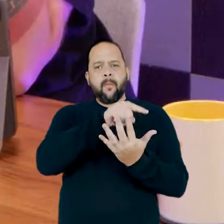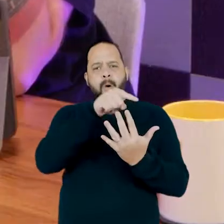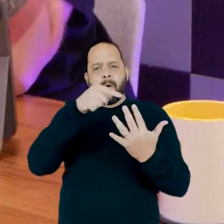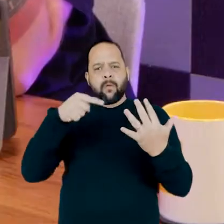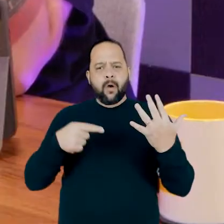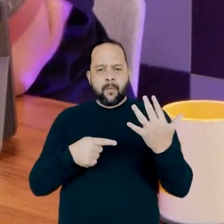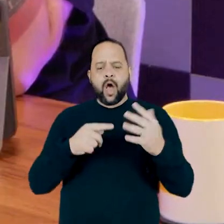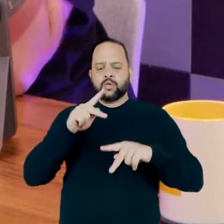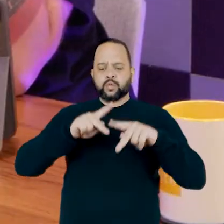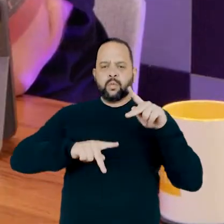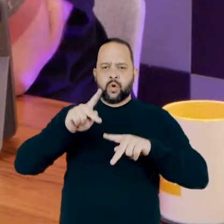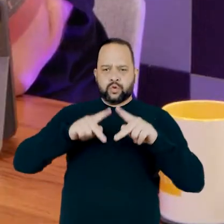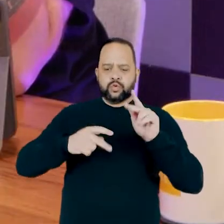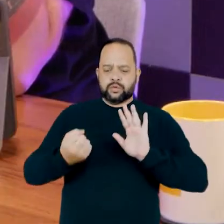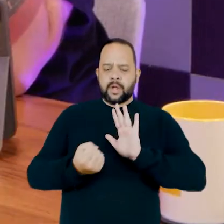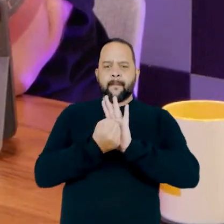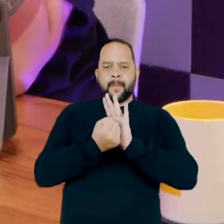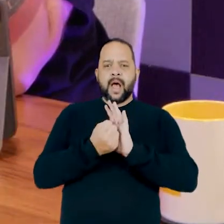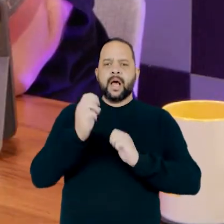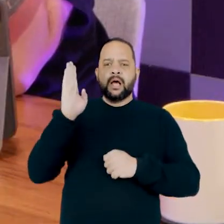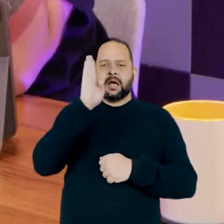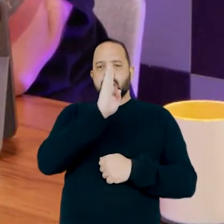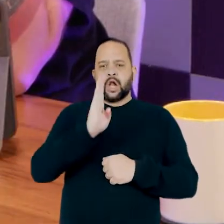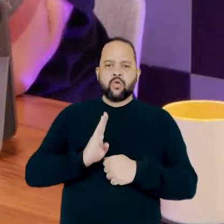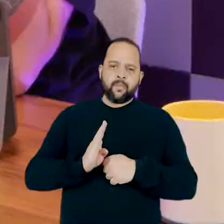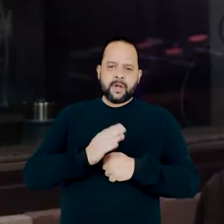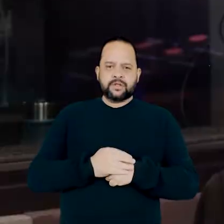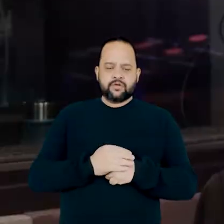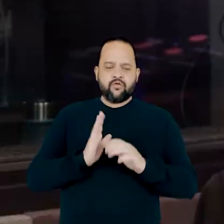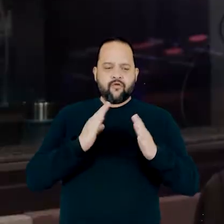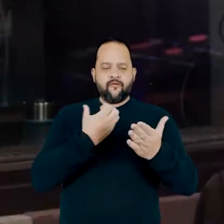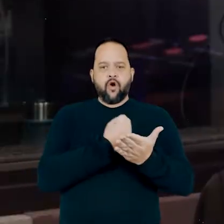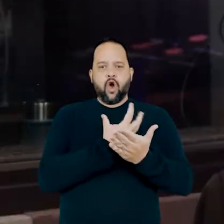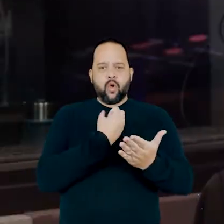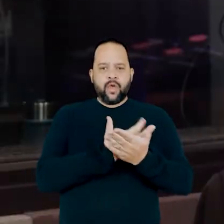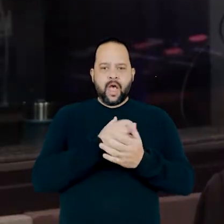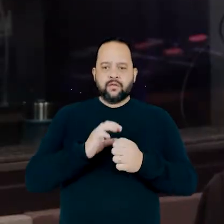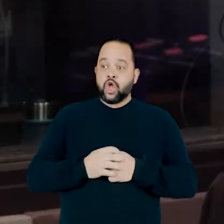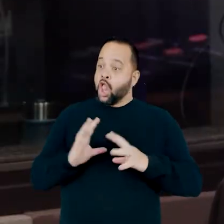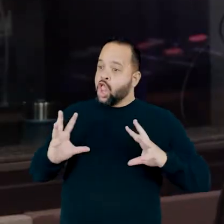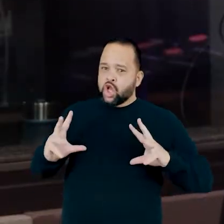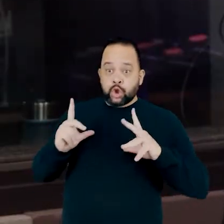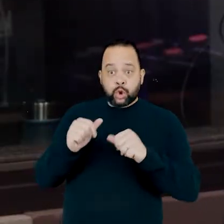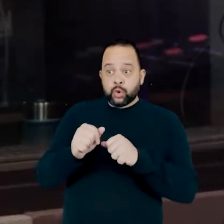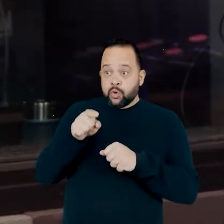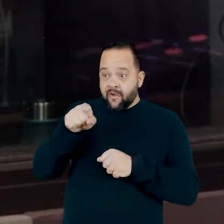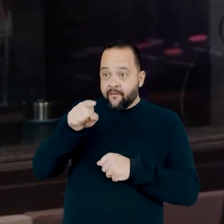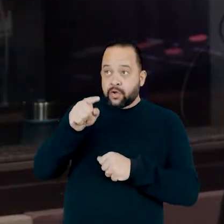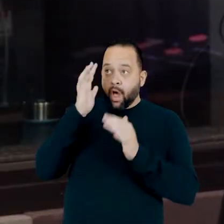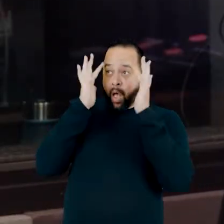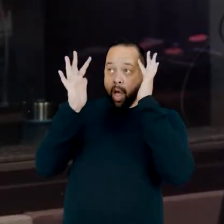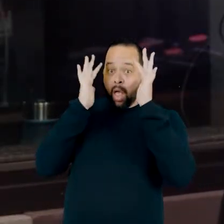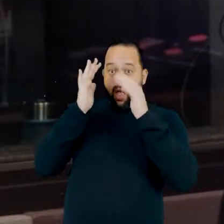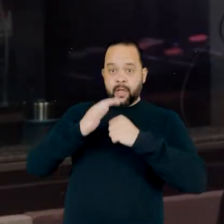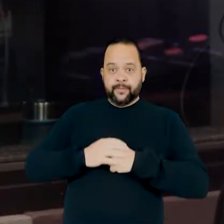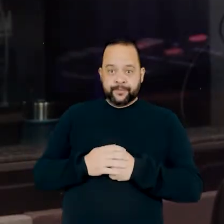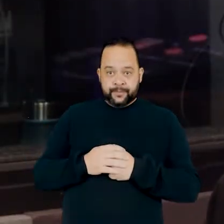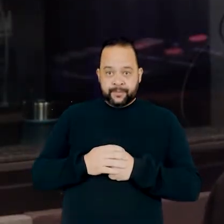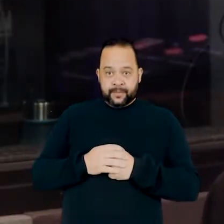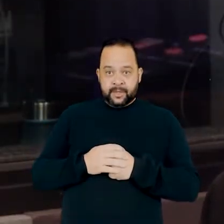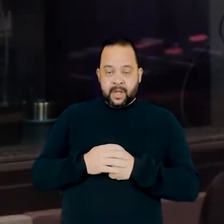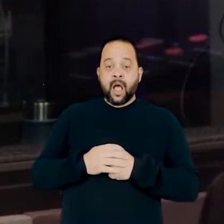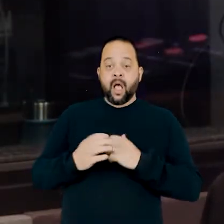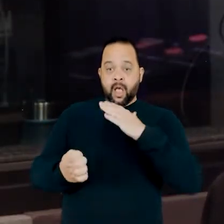Shure no Brasil? O que vocês atendem em áudio? Tudo que você imaginar, né? A Shure, é muito